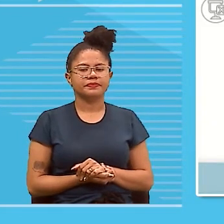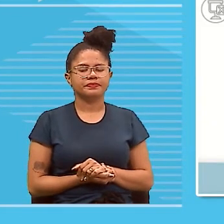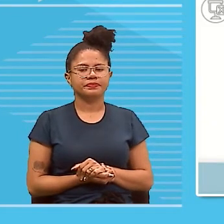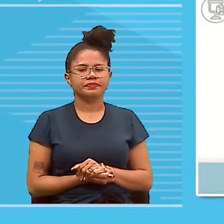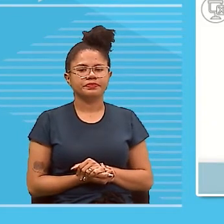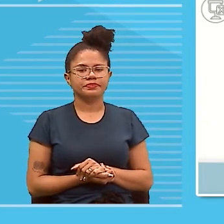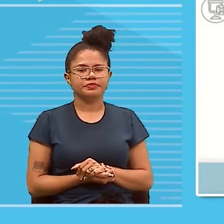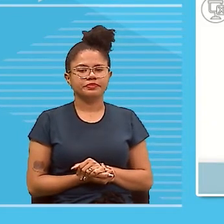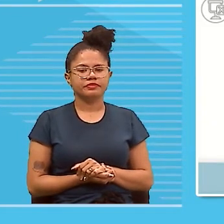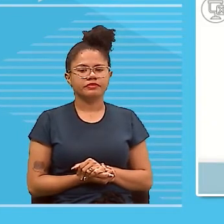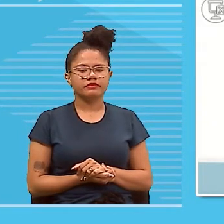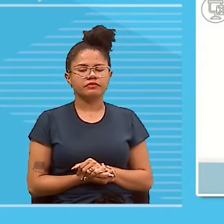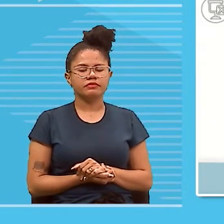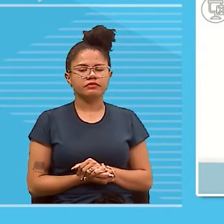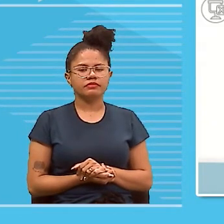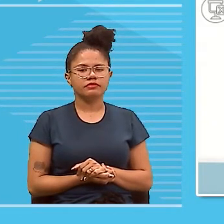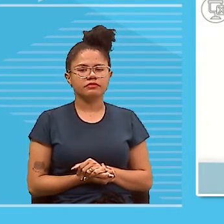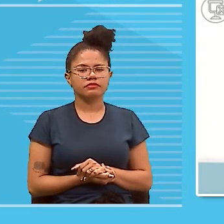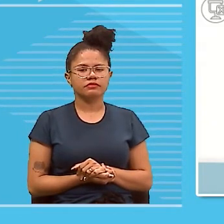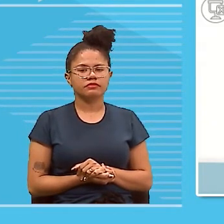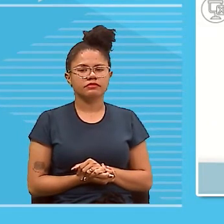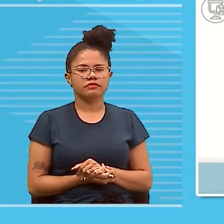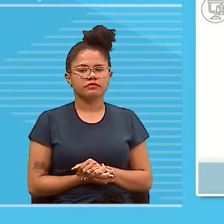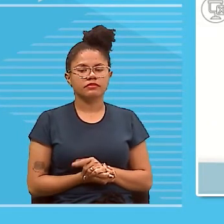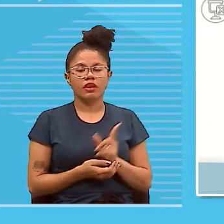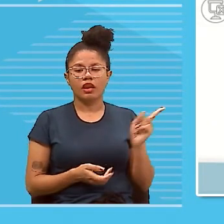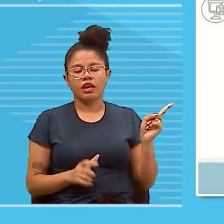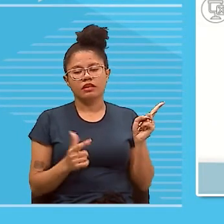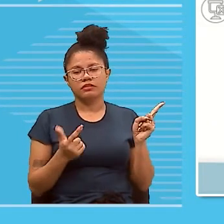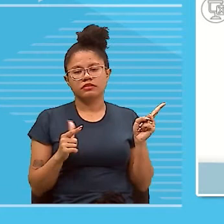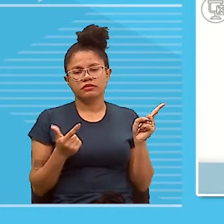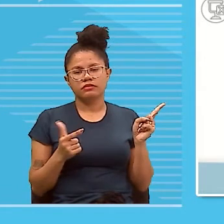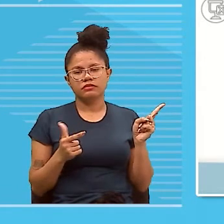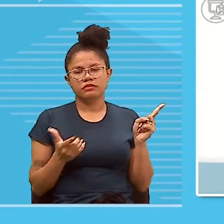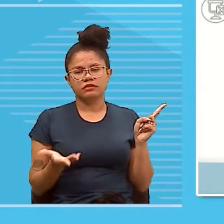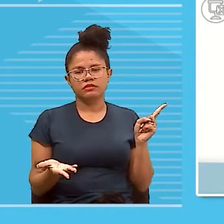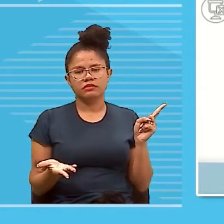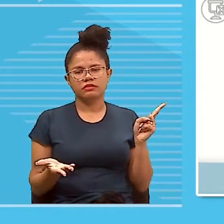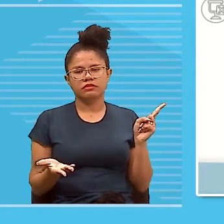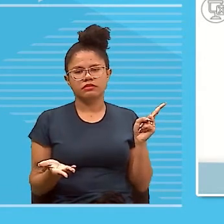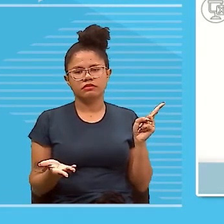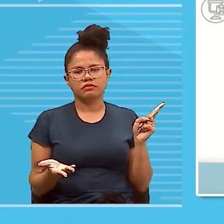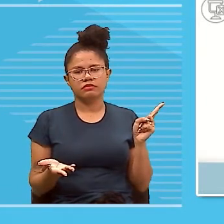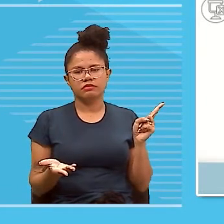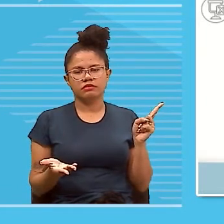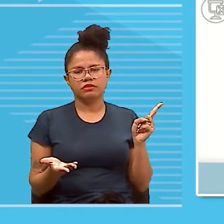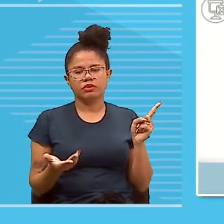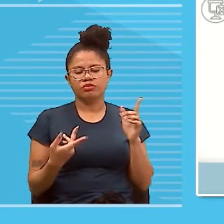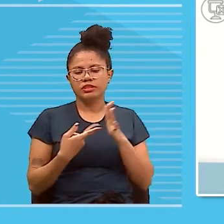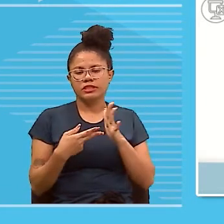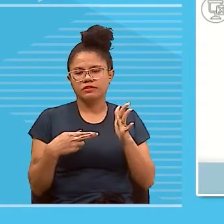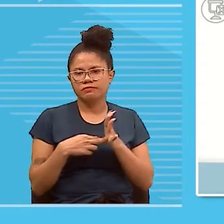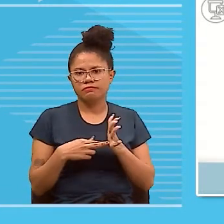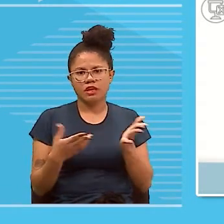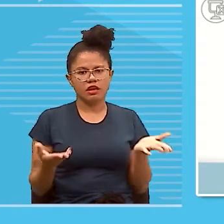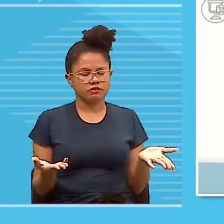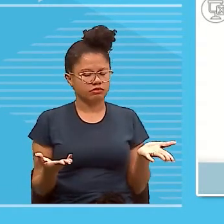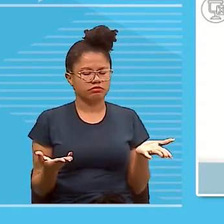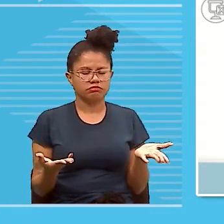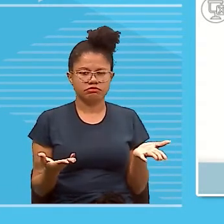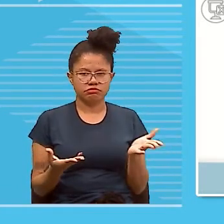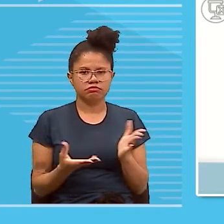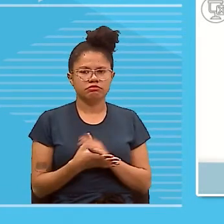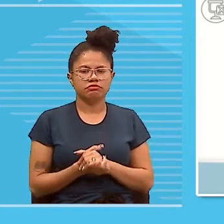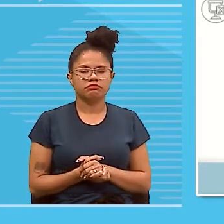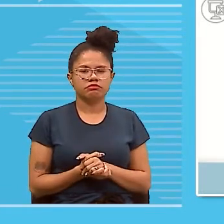principal então ela não tem um sentido um valor